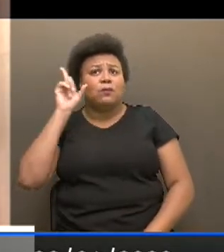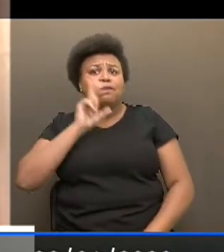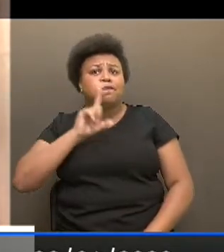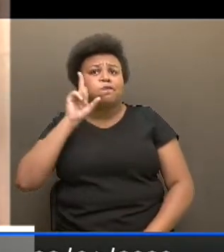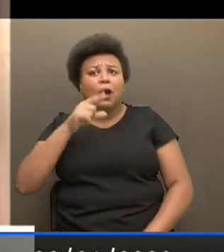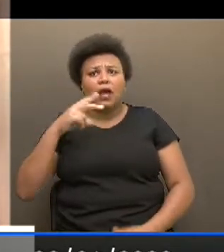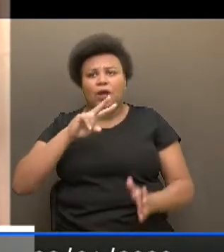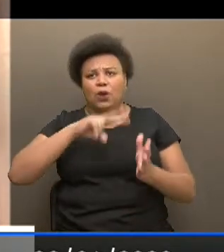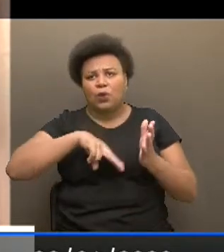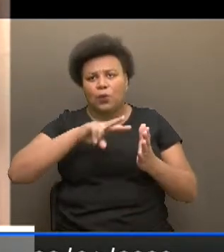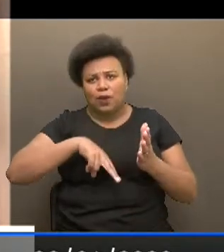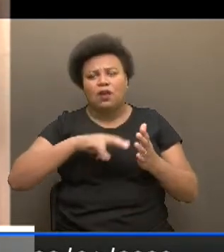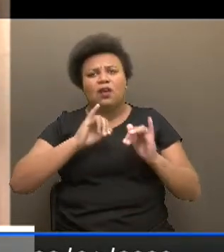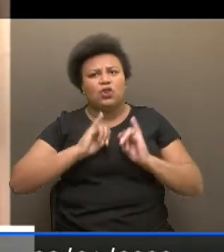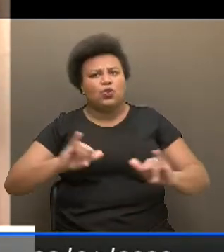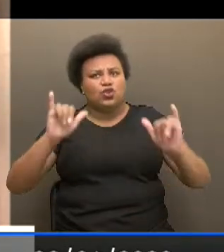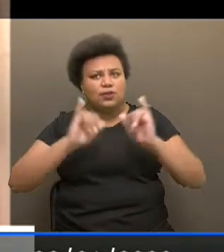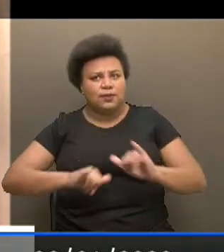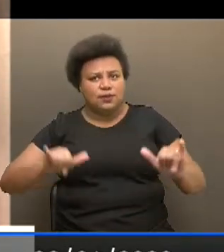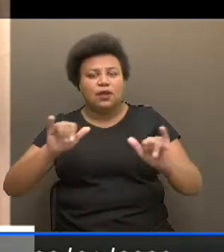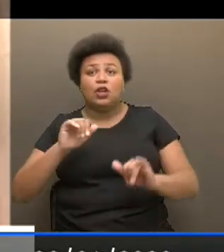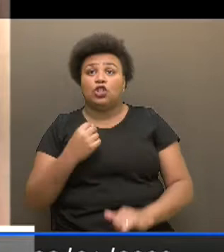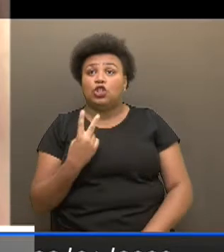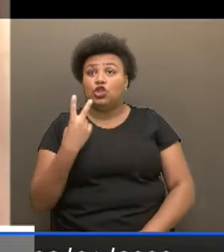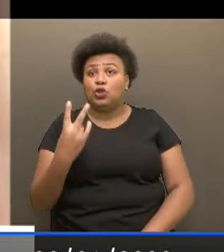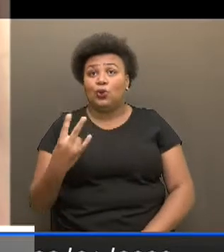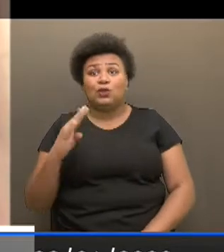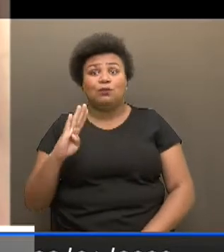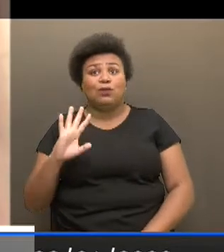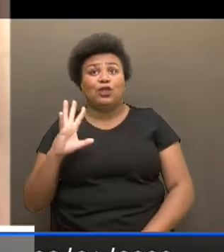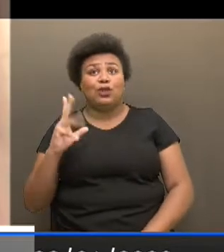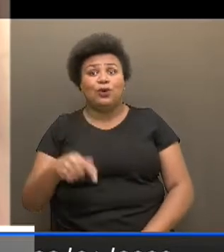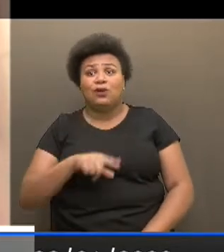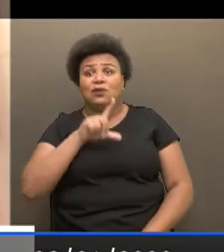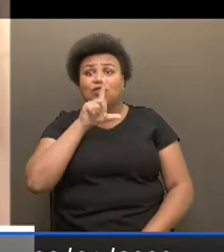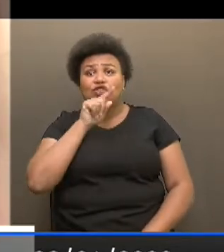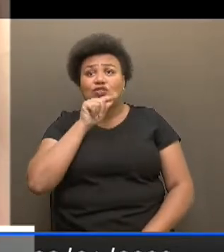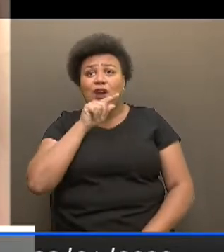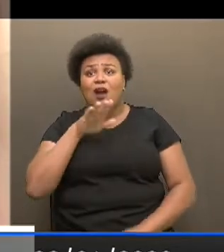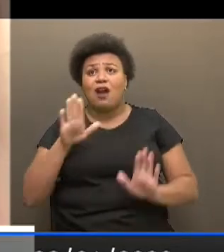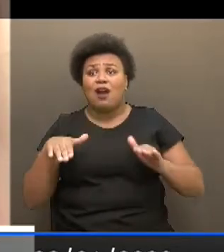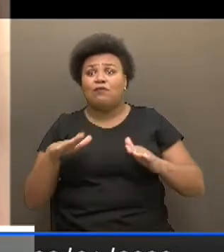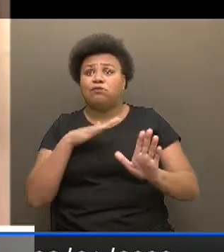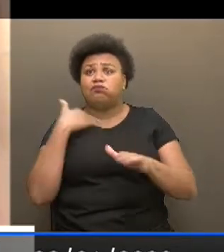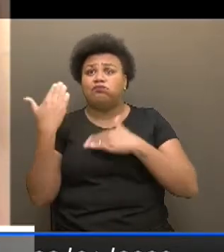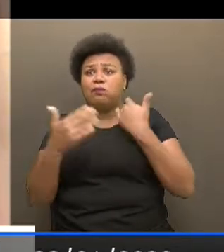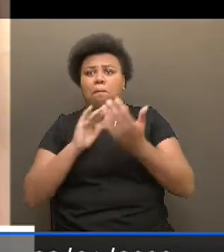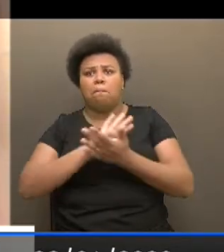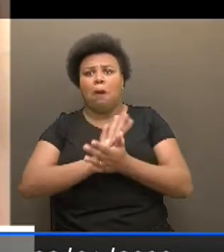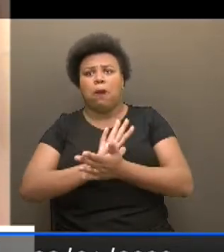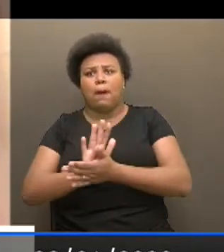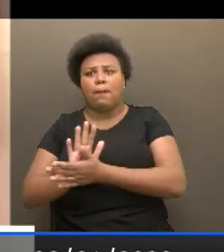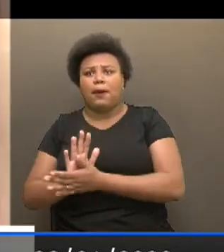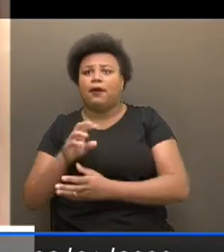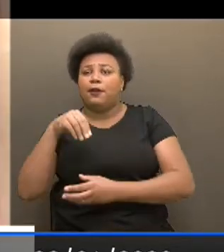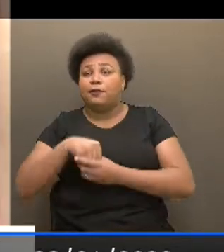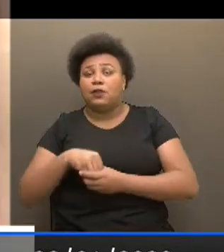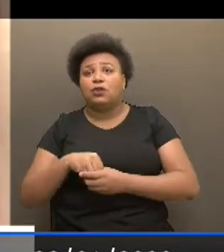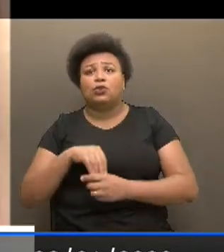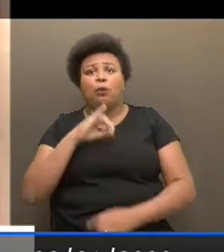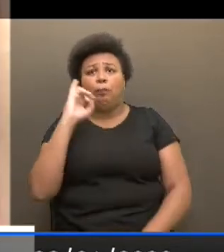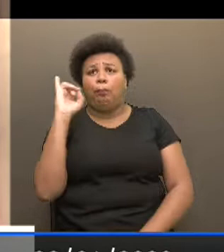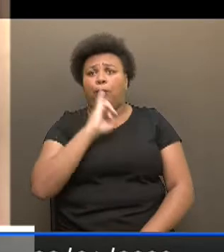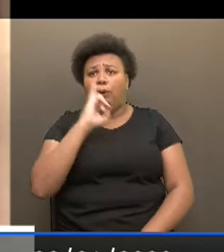li agora uma última notícia, 2 milhões de aves sacrificadas num grande abatedouro.